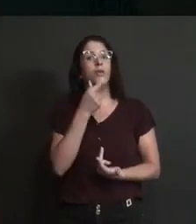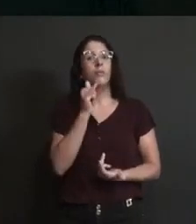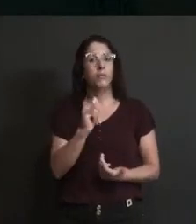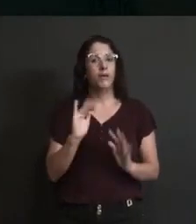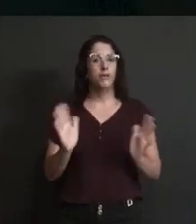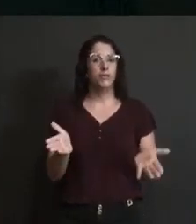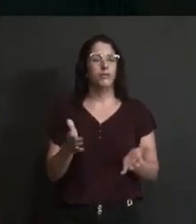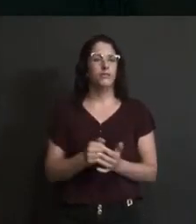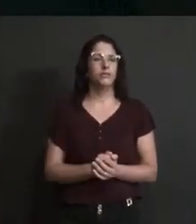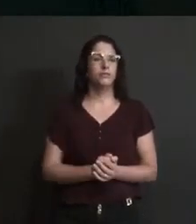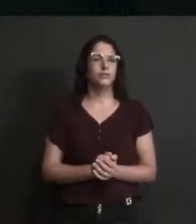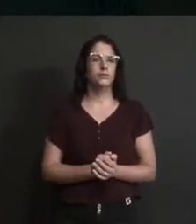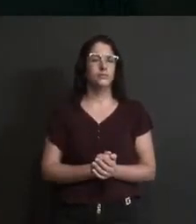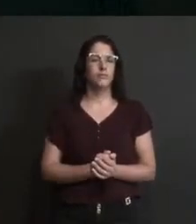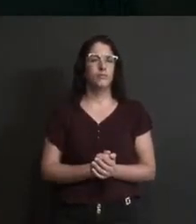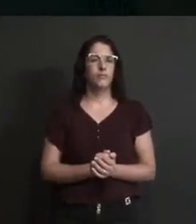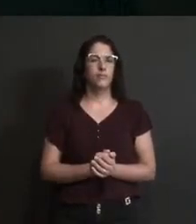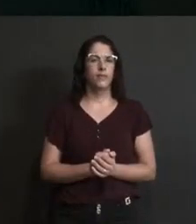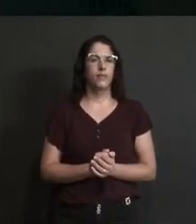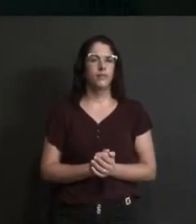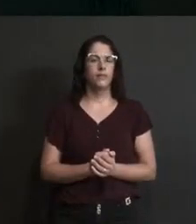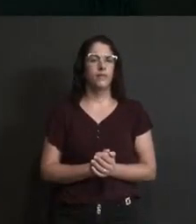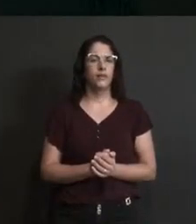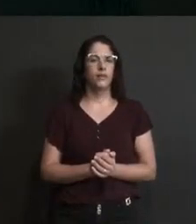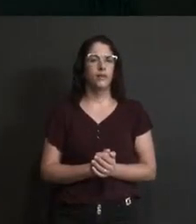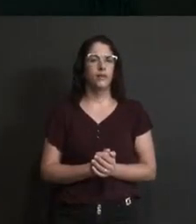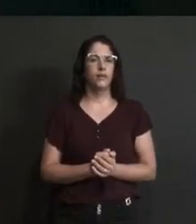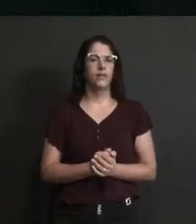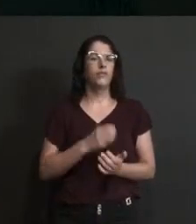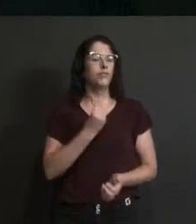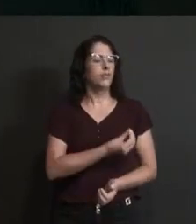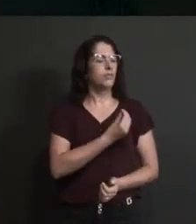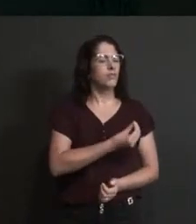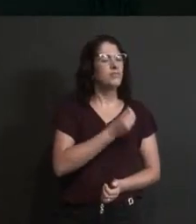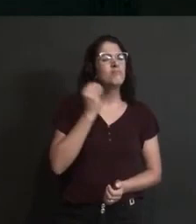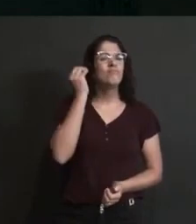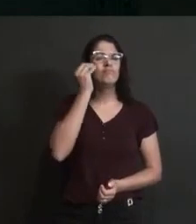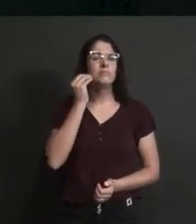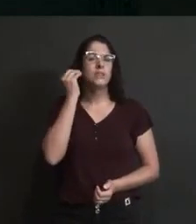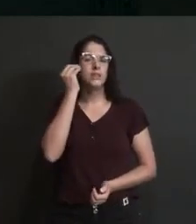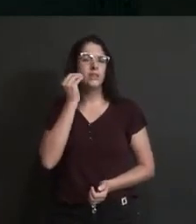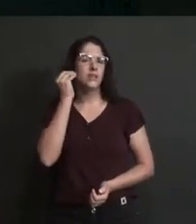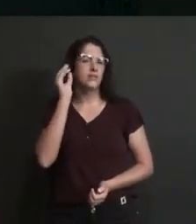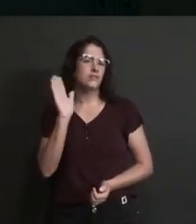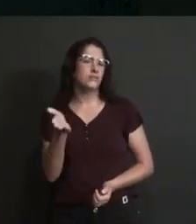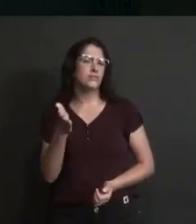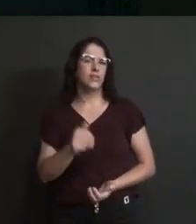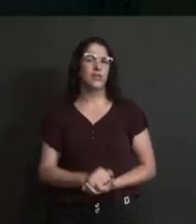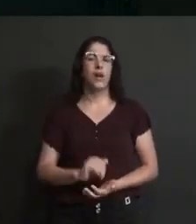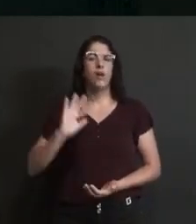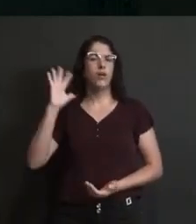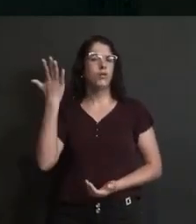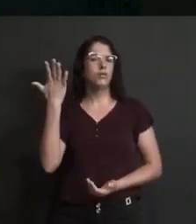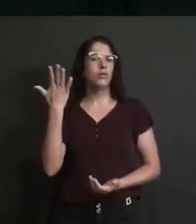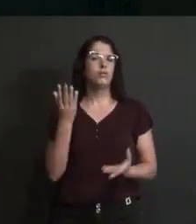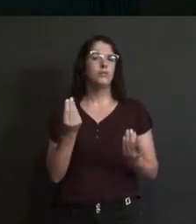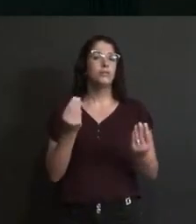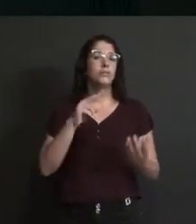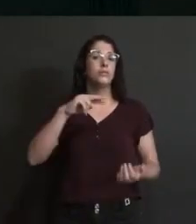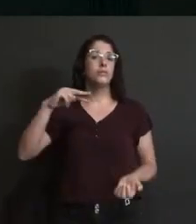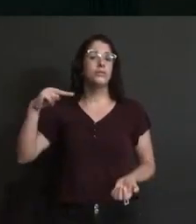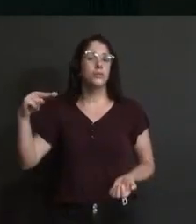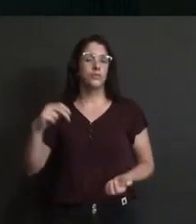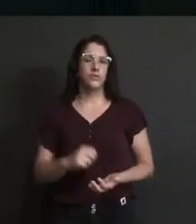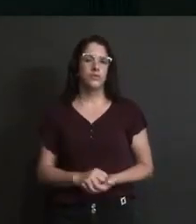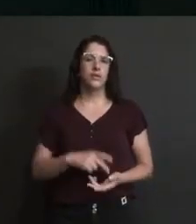em função de tantas experiências vividas, de tantas coisas que acontecem, falar que